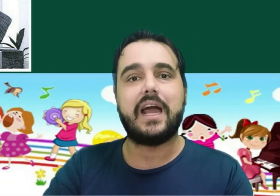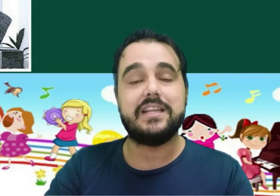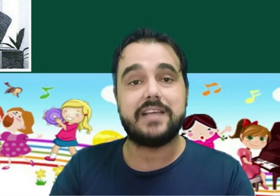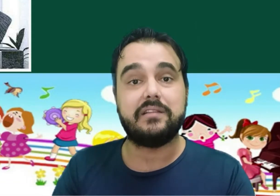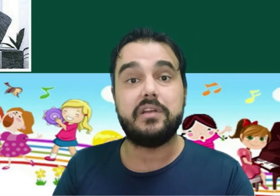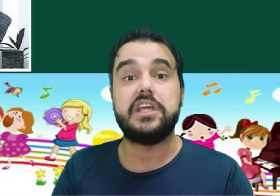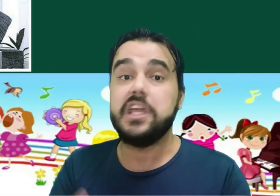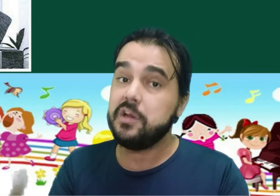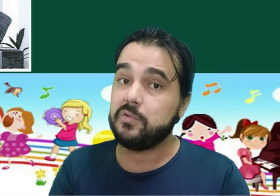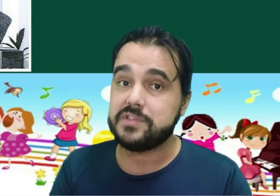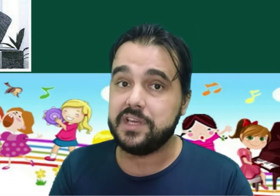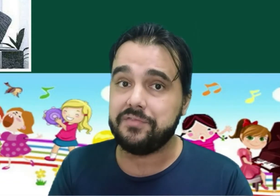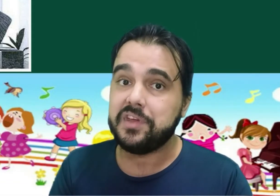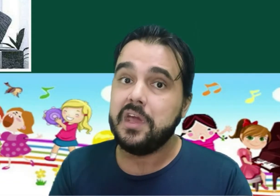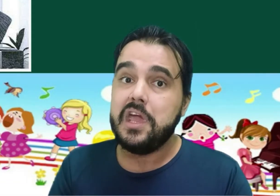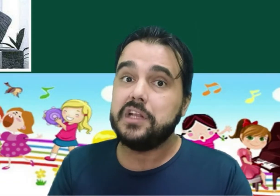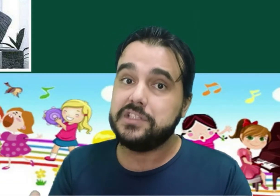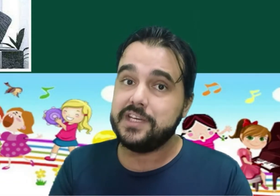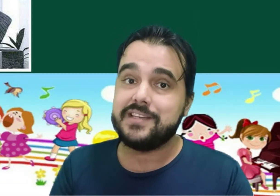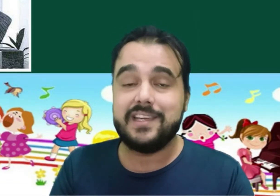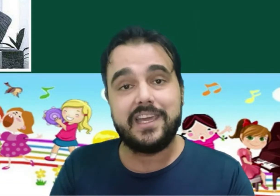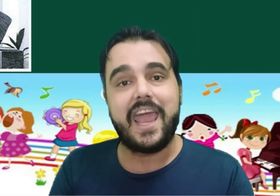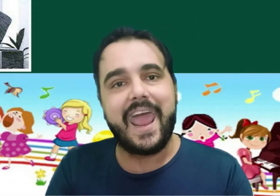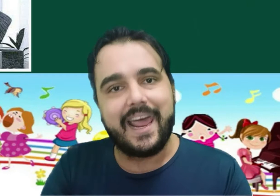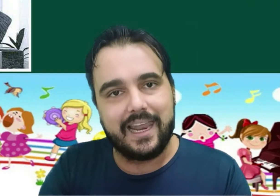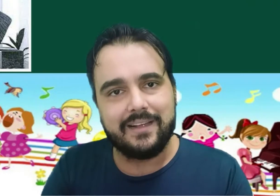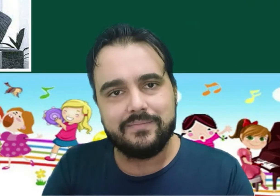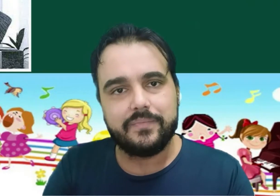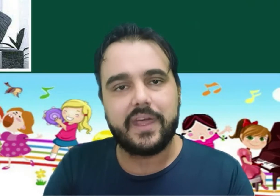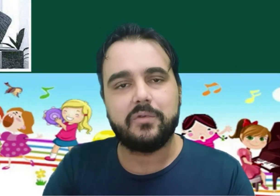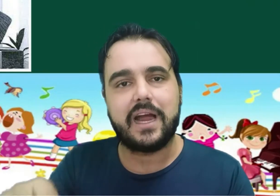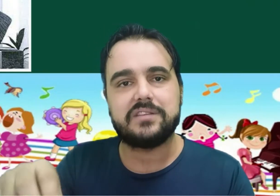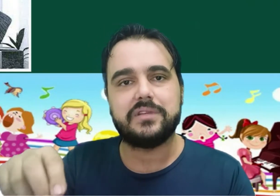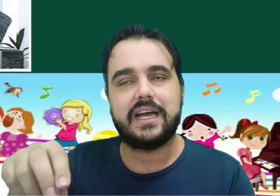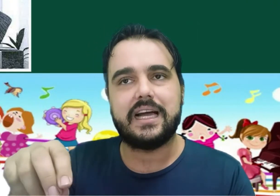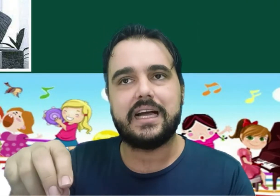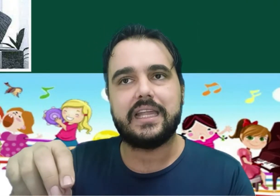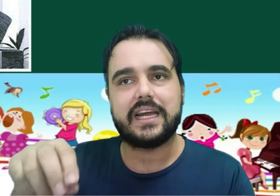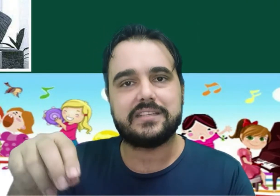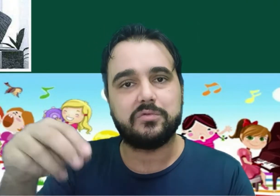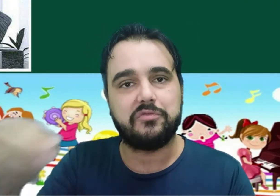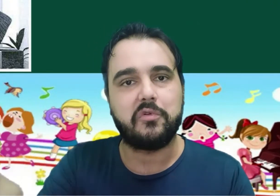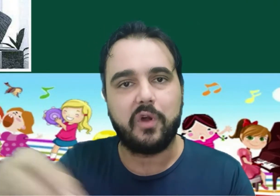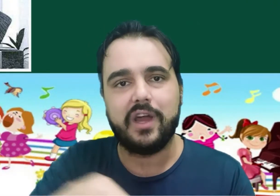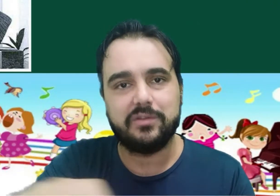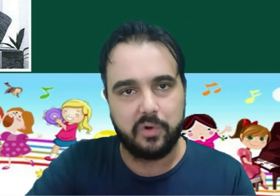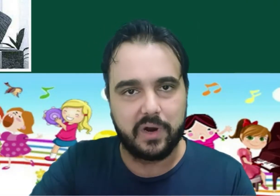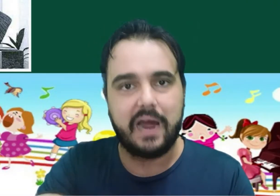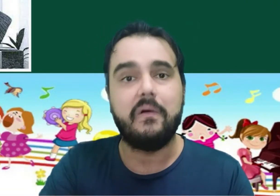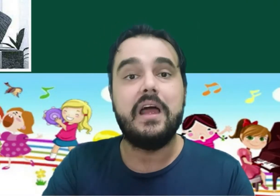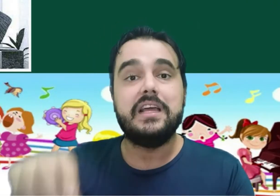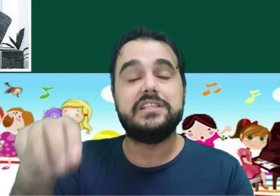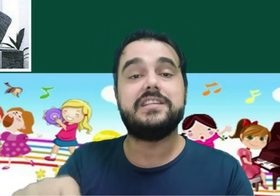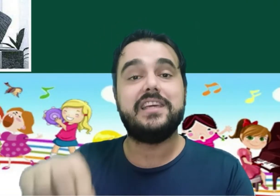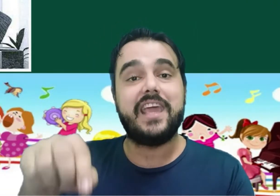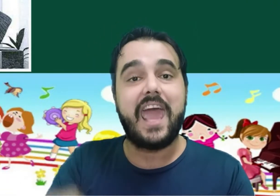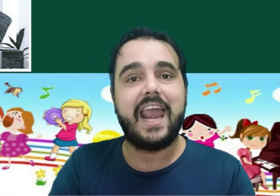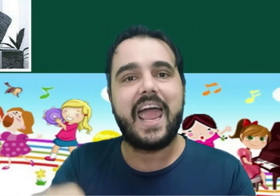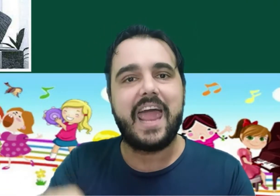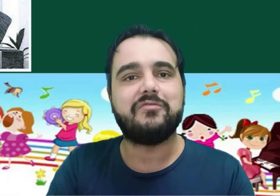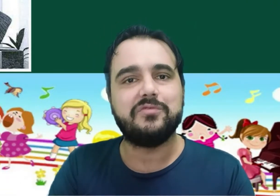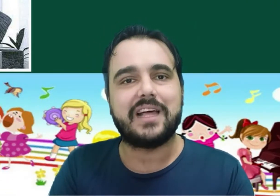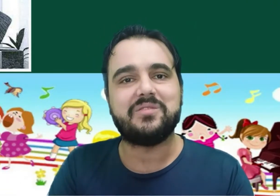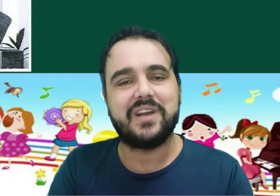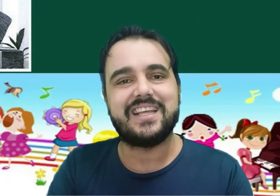Grande, localizado ali. Inclusive, dizem que ela, né, no caso na questão do folclore do local, dizem